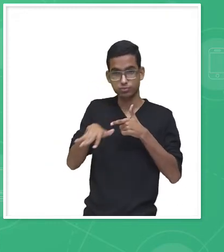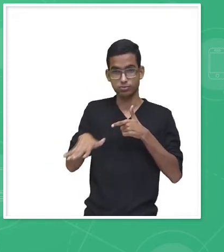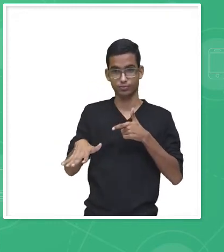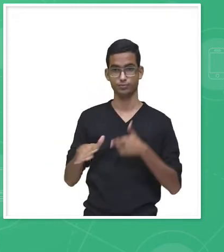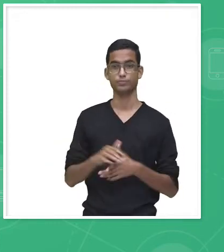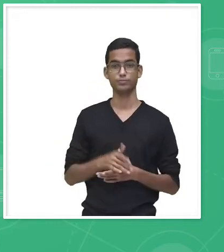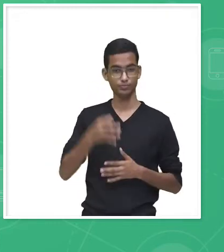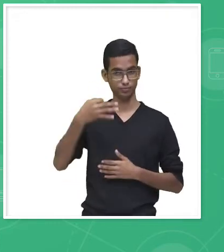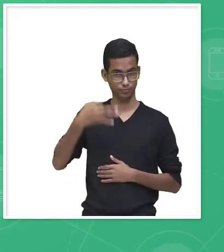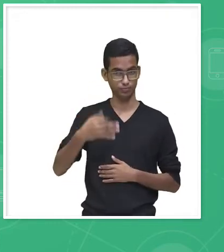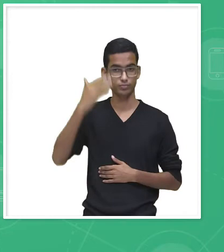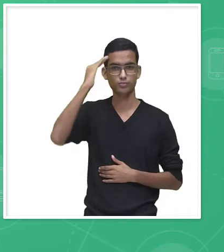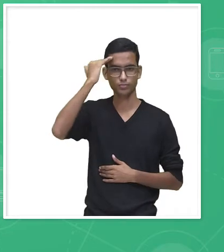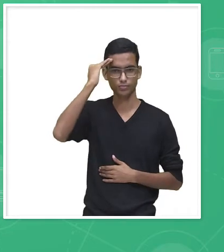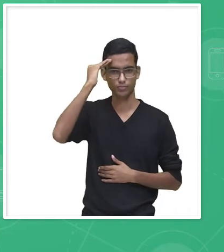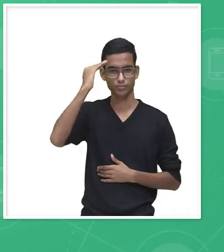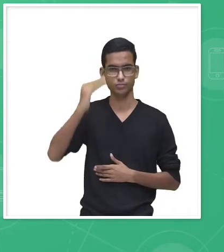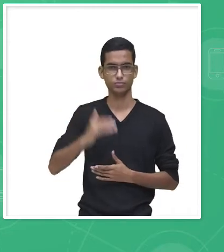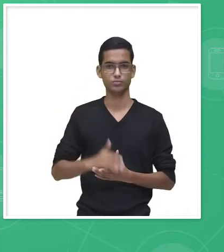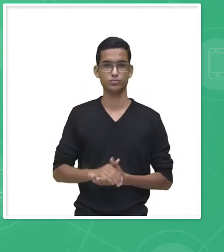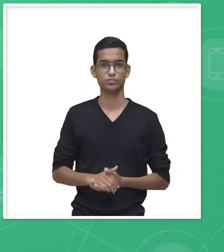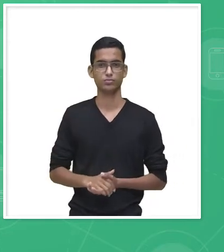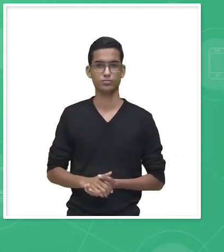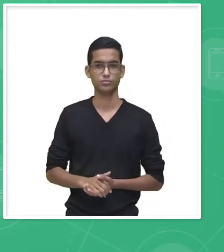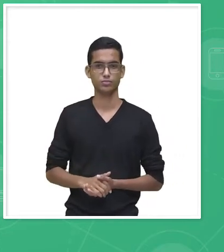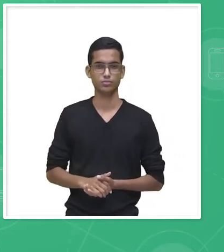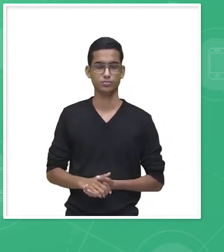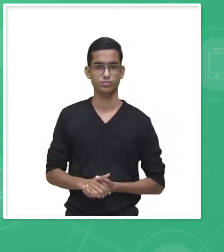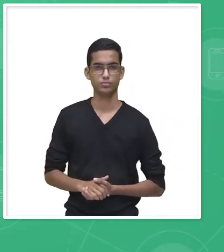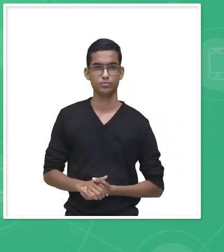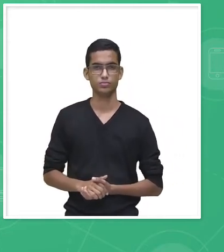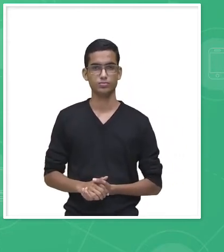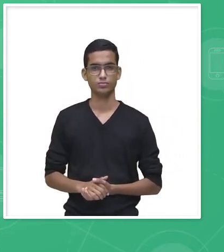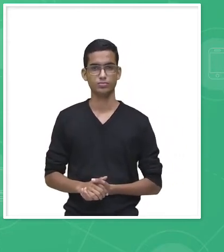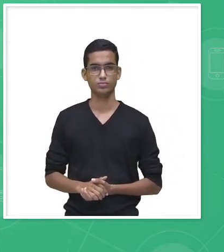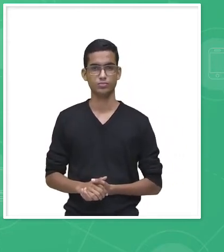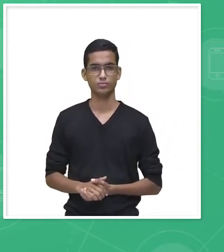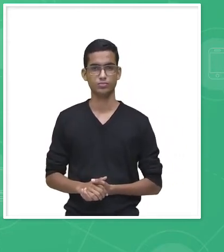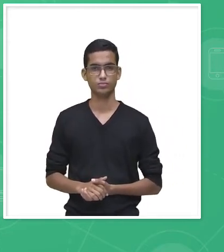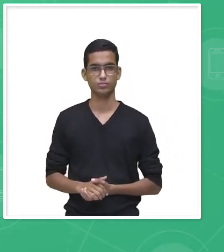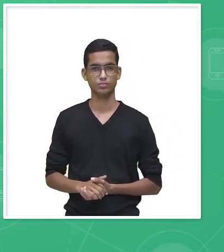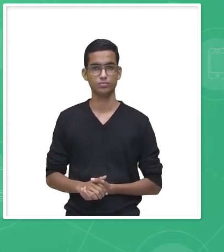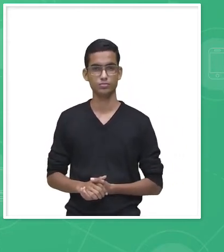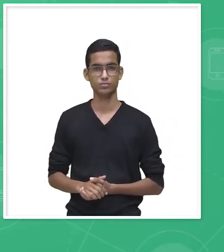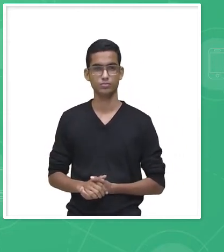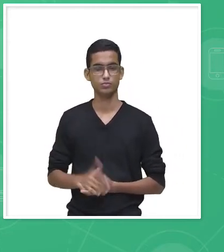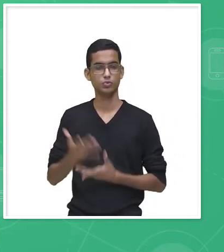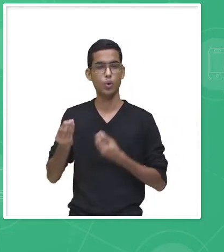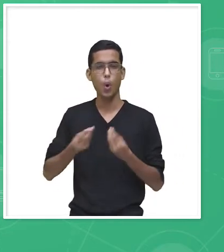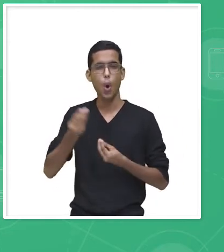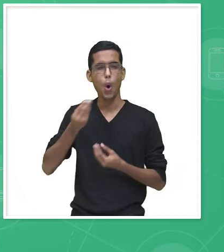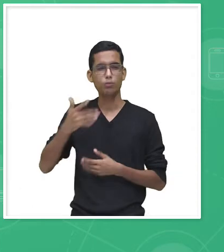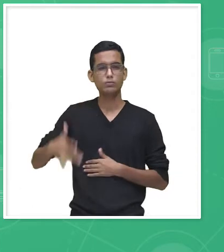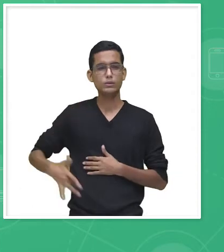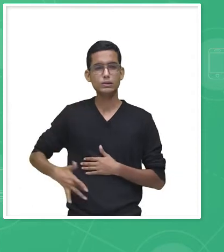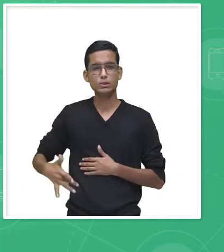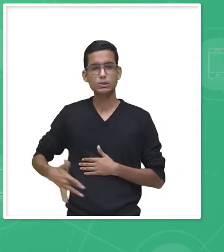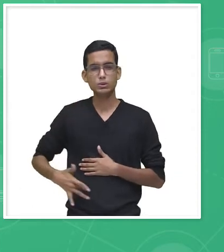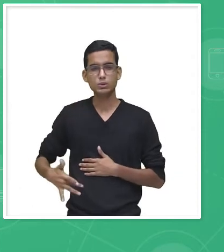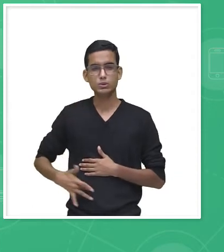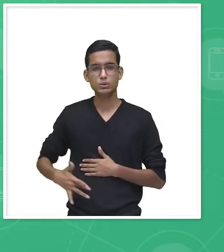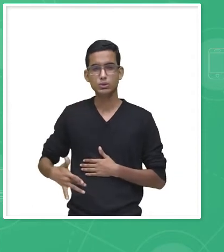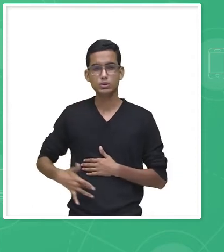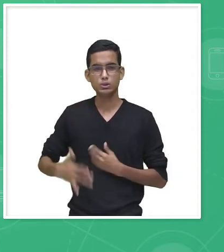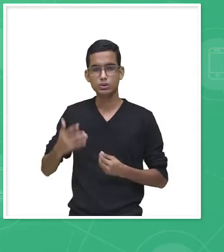certo vamos lá para o funcionamento dos rins agora e os capilares do glomérulo de malpighi gente se reunir na